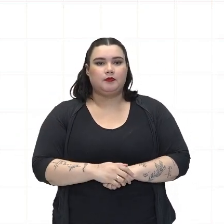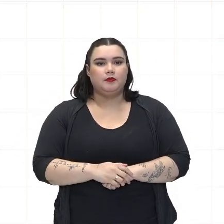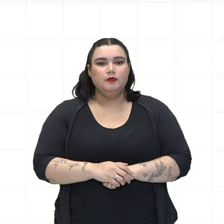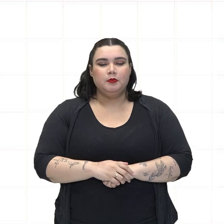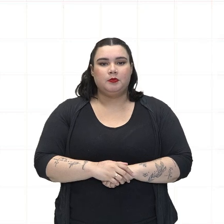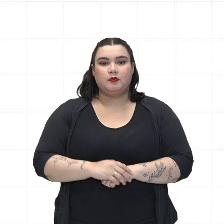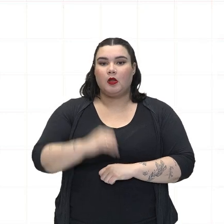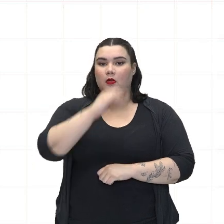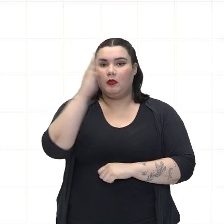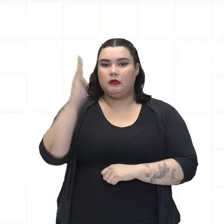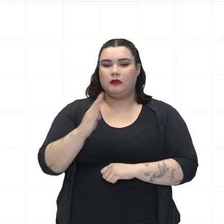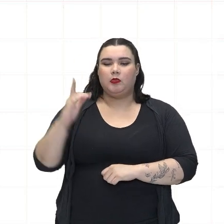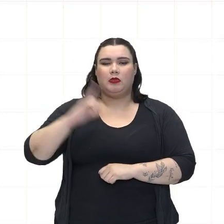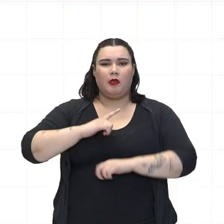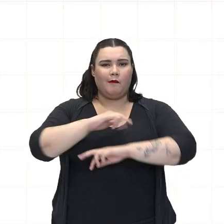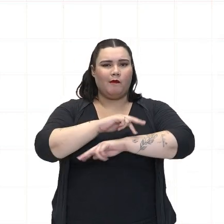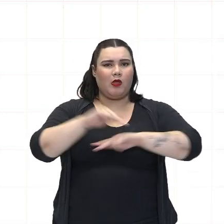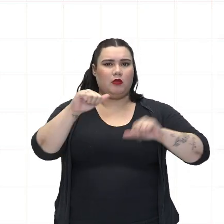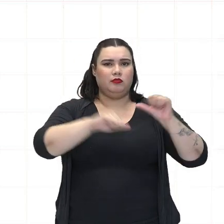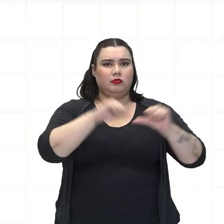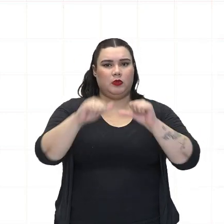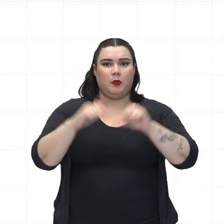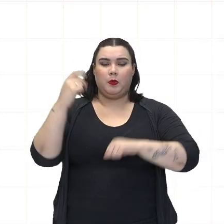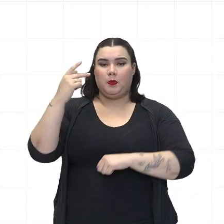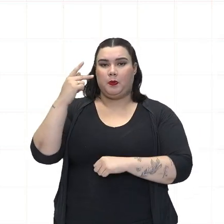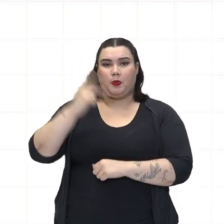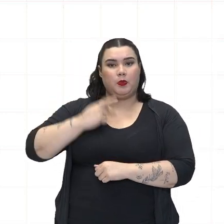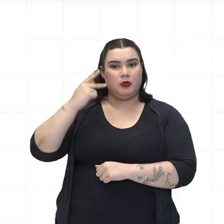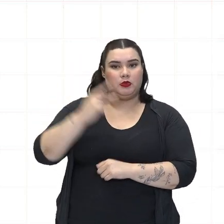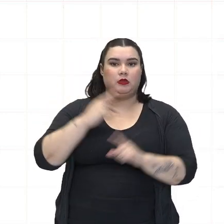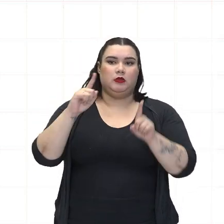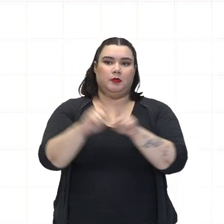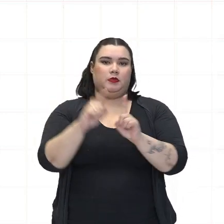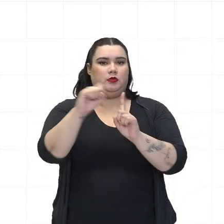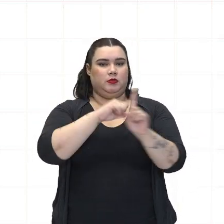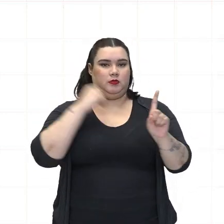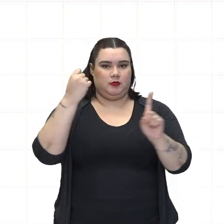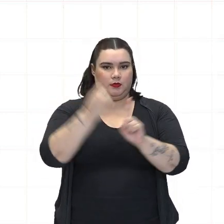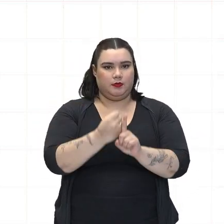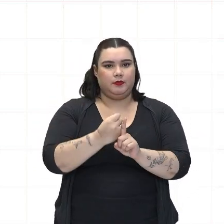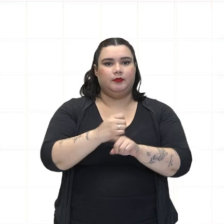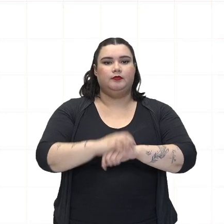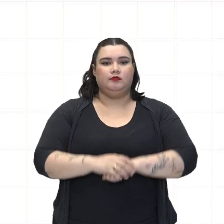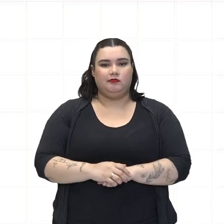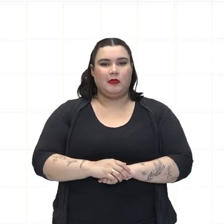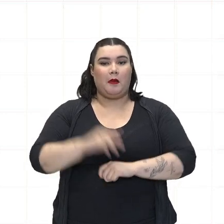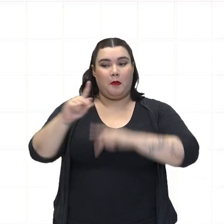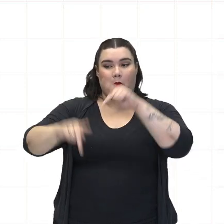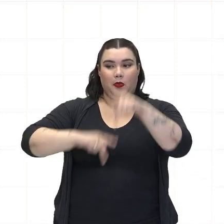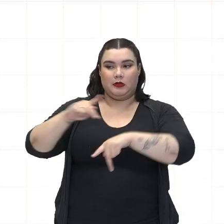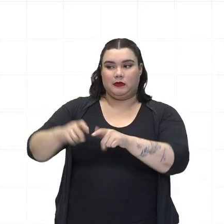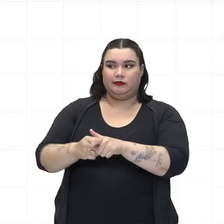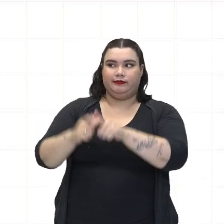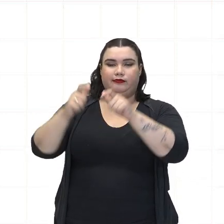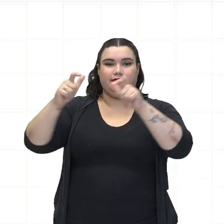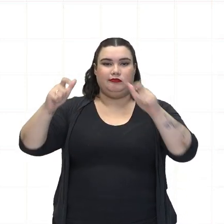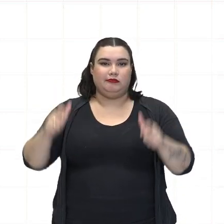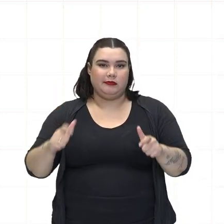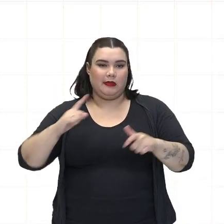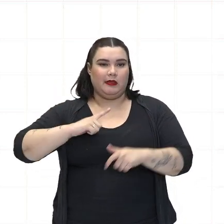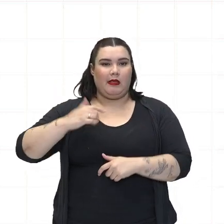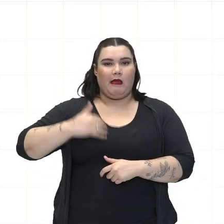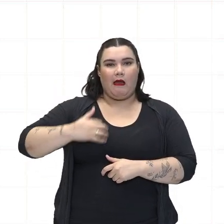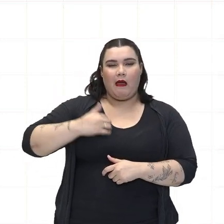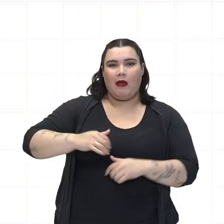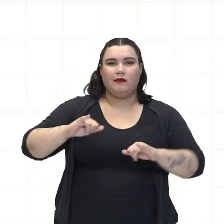Consequências. O Brasil passou por mudanças políticas e sociais. Aumentou a insatisfação popular devido aos custos humanos e